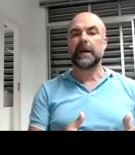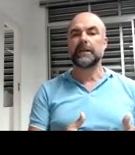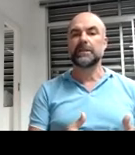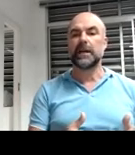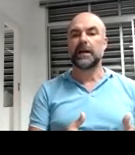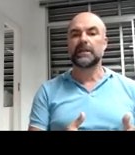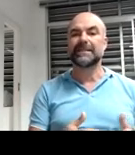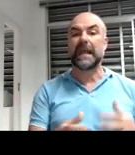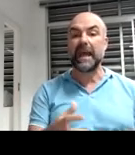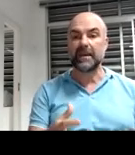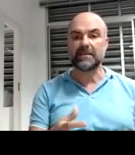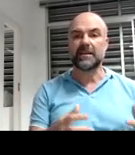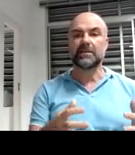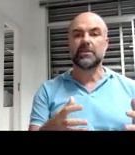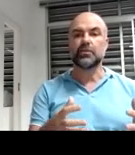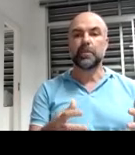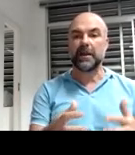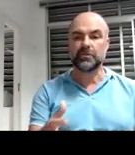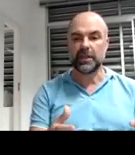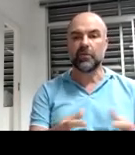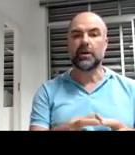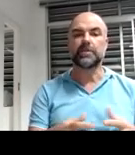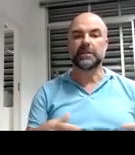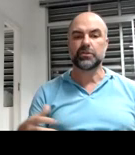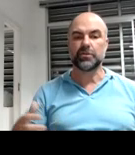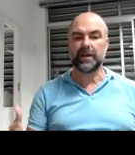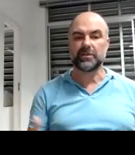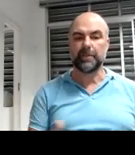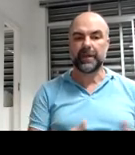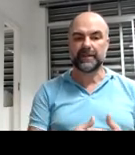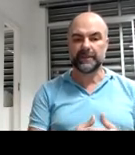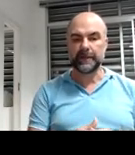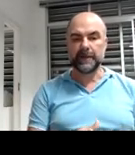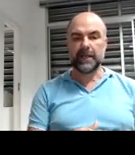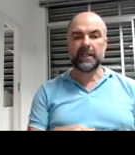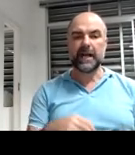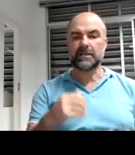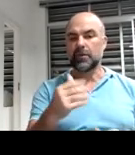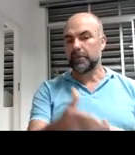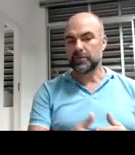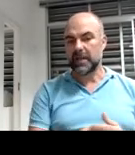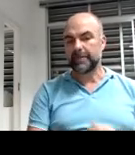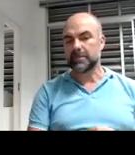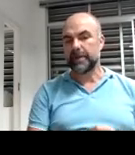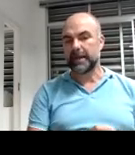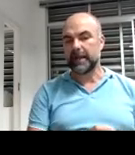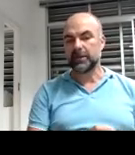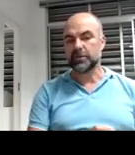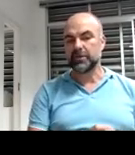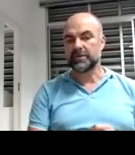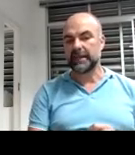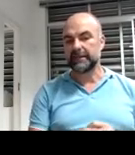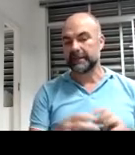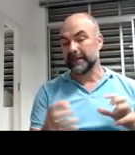né, as ideias, os planos de negócio para transformar essa empresa, e nasce o Sapiens Park lá